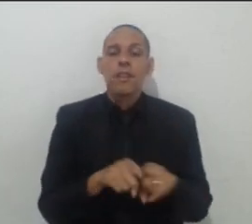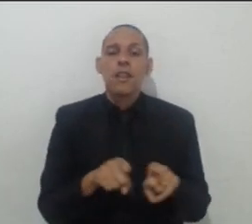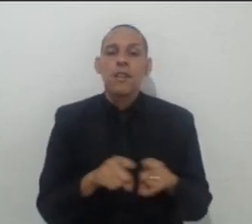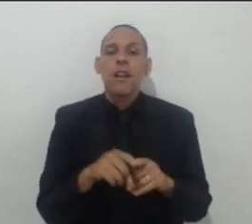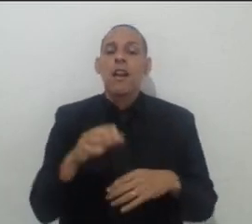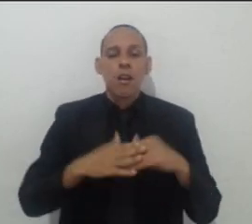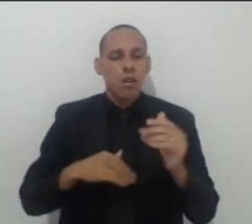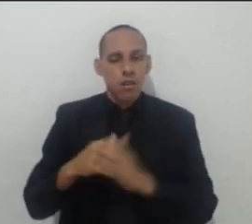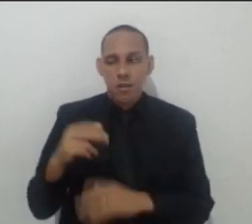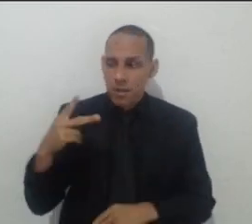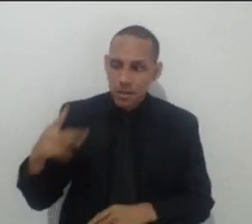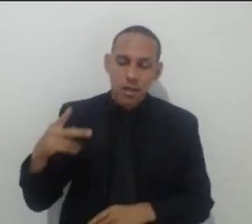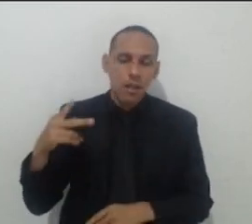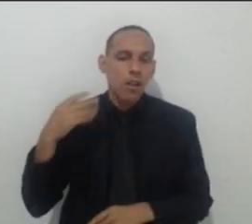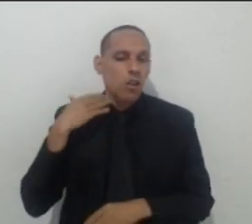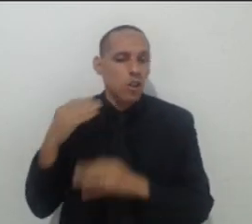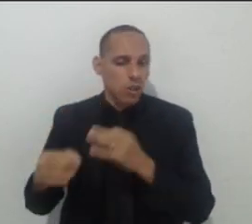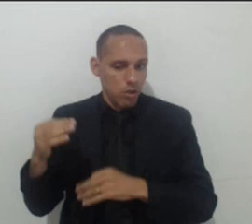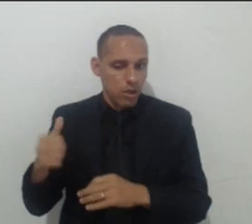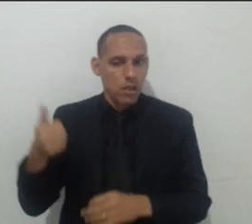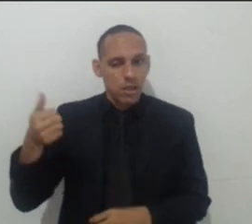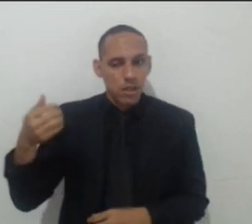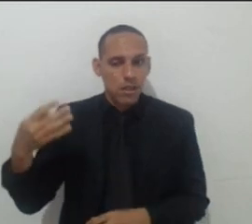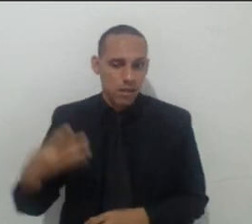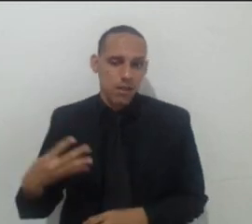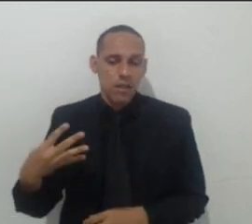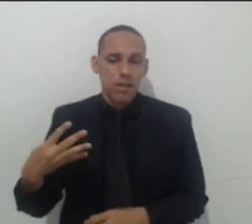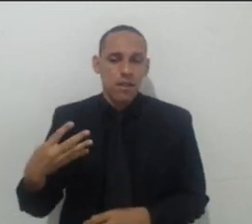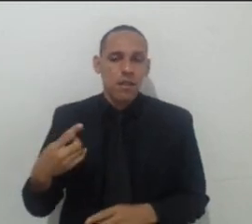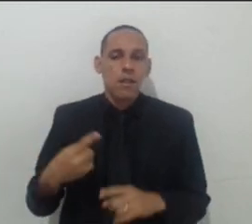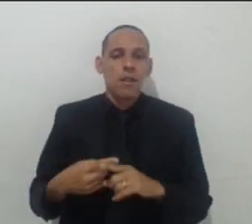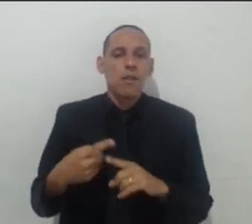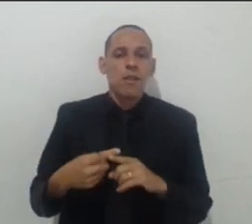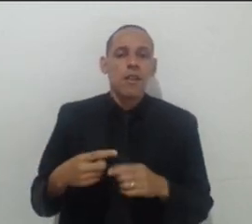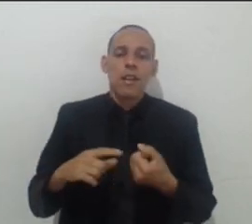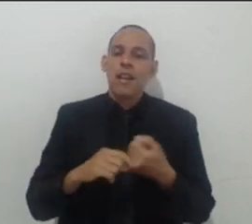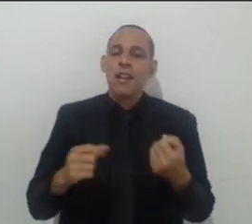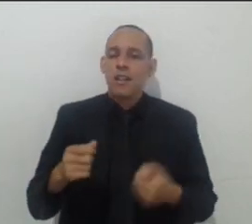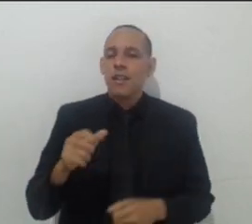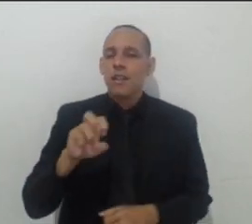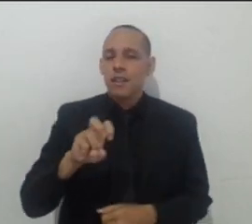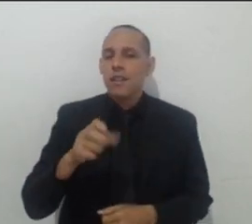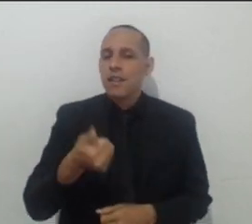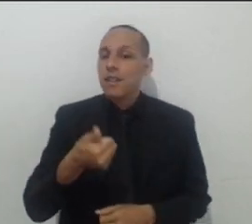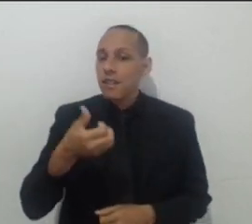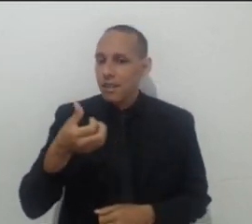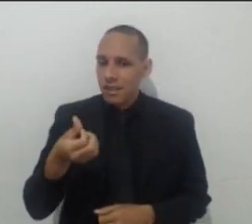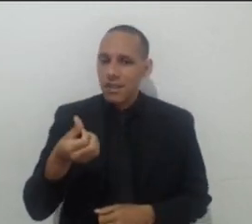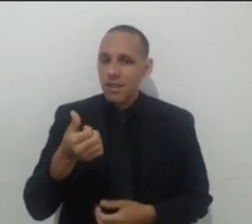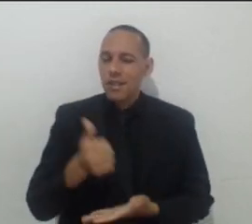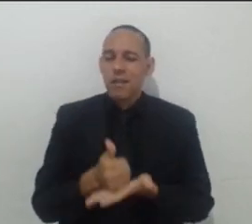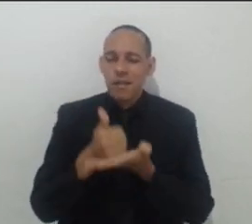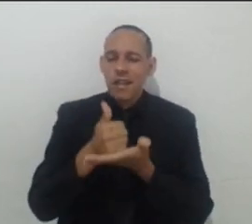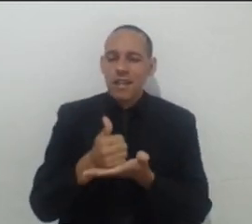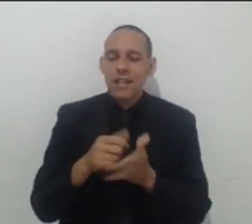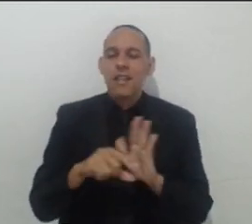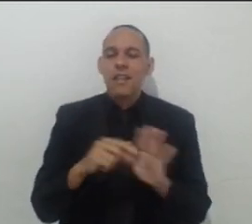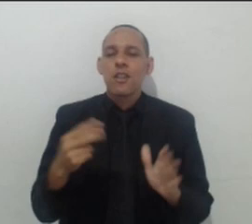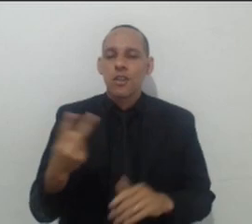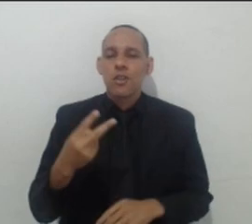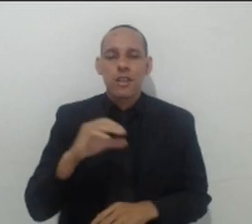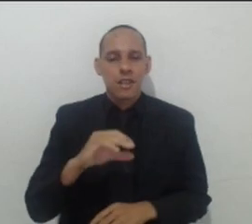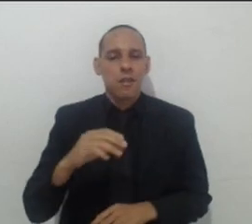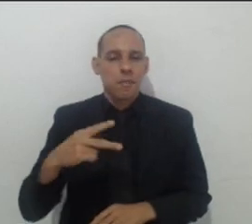da juíza da 14ª, com base na inteligência do artigo 516, inciso 2 do Código de Processo Civil.